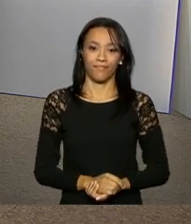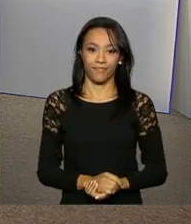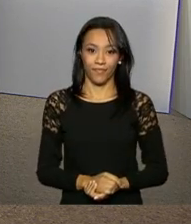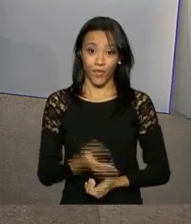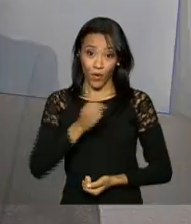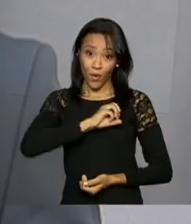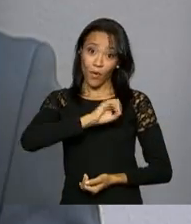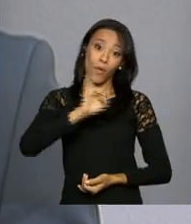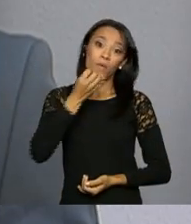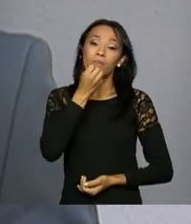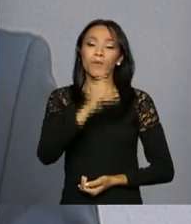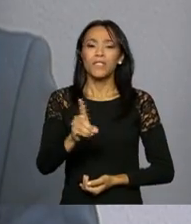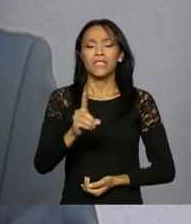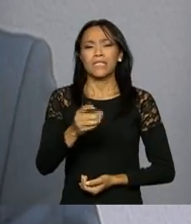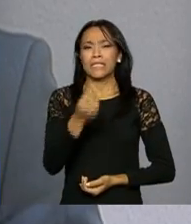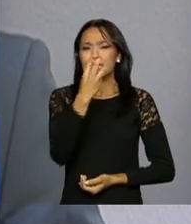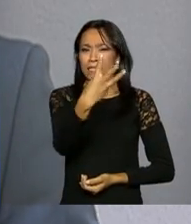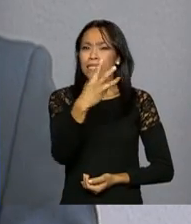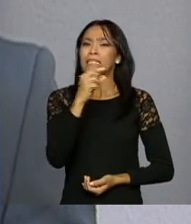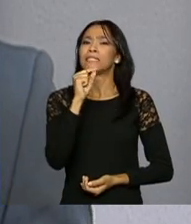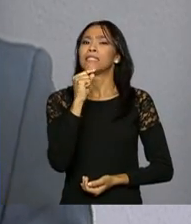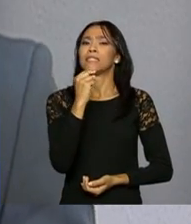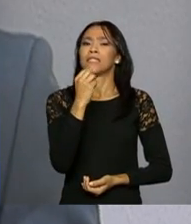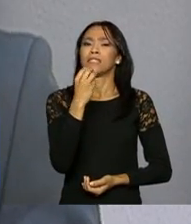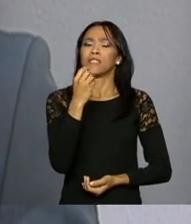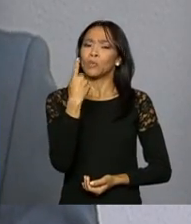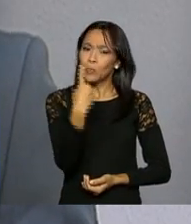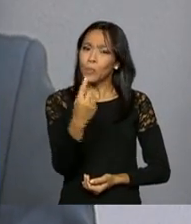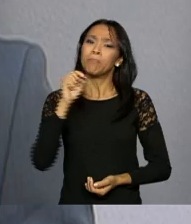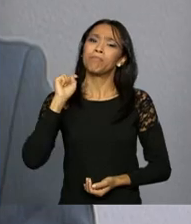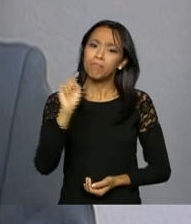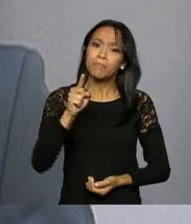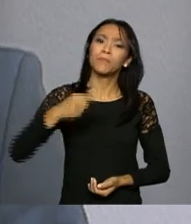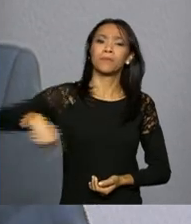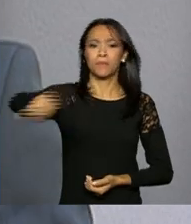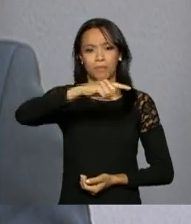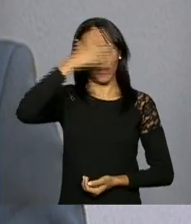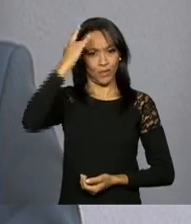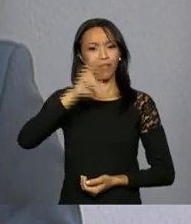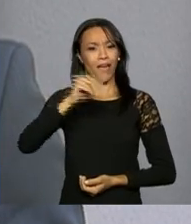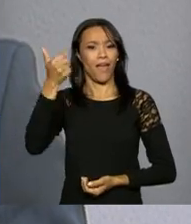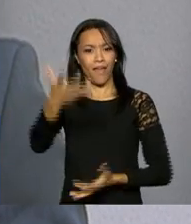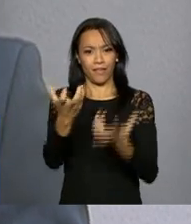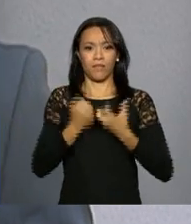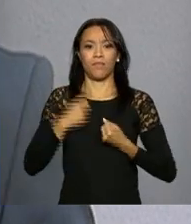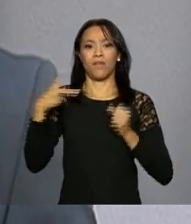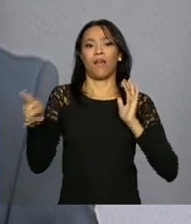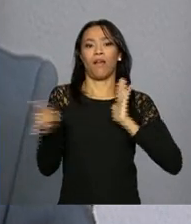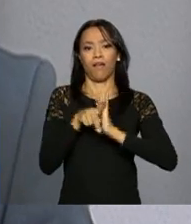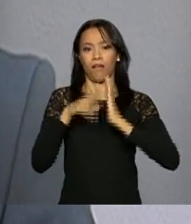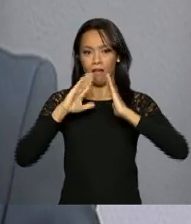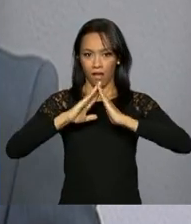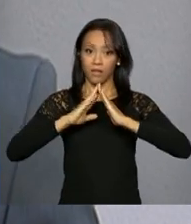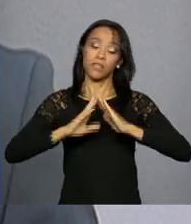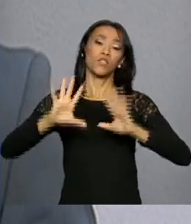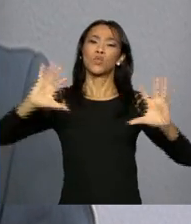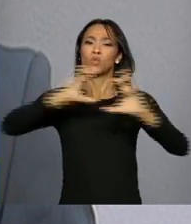Olá, Daniele, bom dia. Cerca de 31 mil pessoas serão beneficiadas com a entrega dessas moradias. São no total